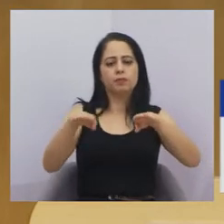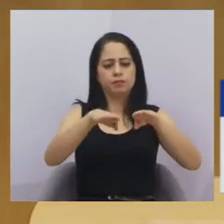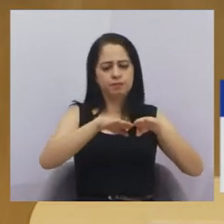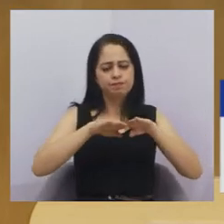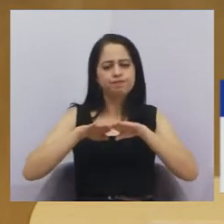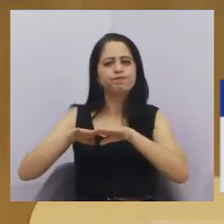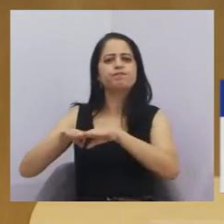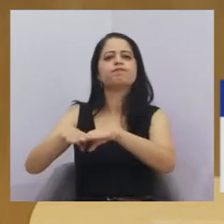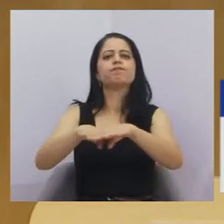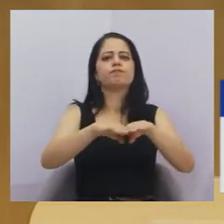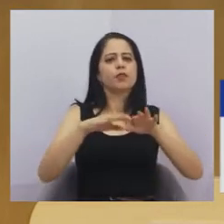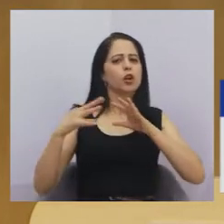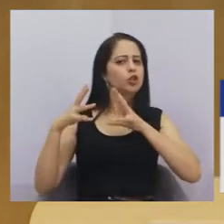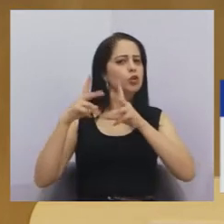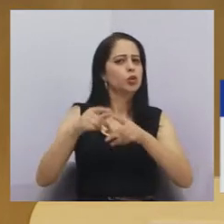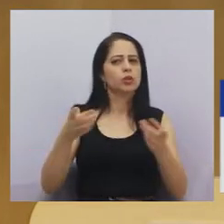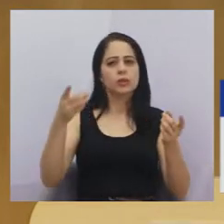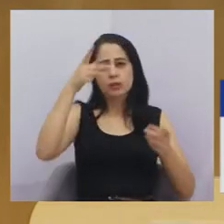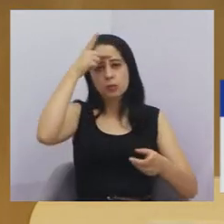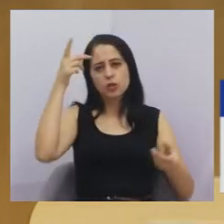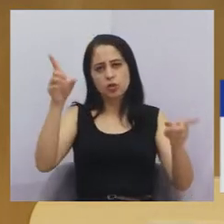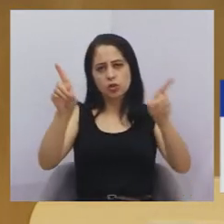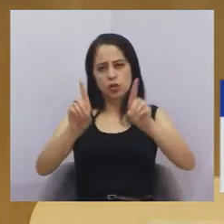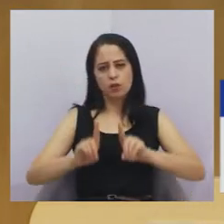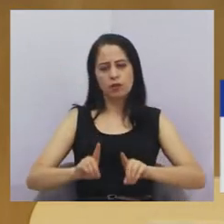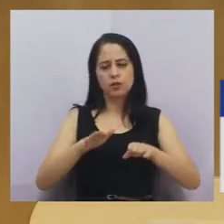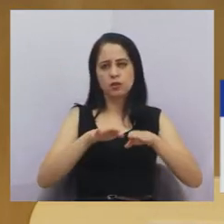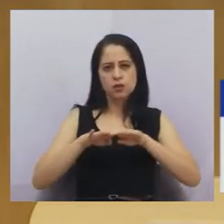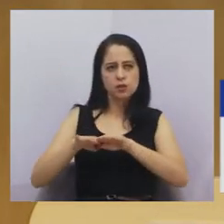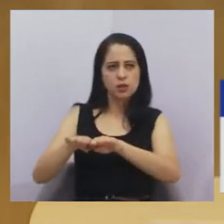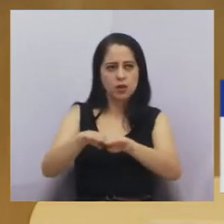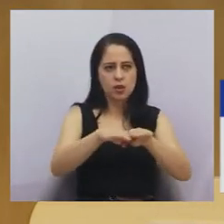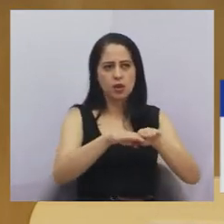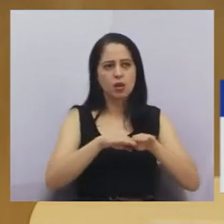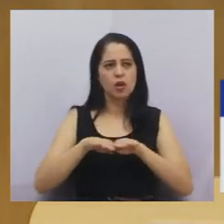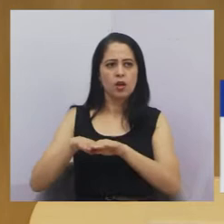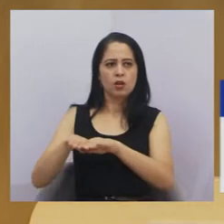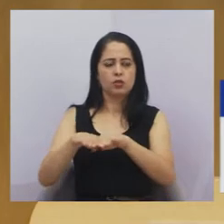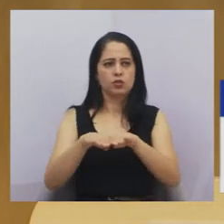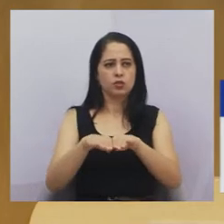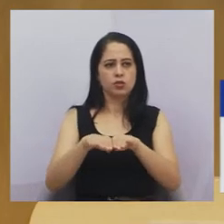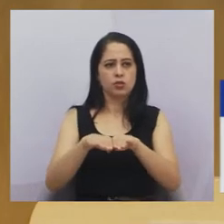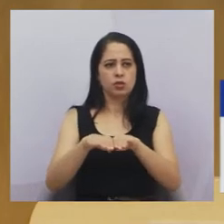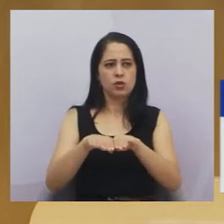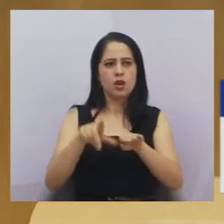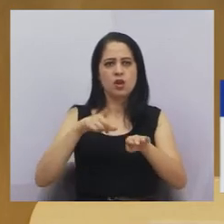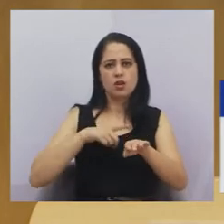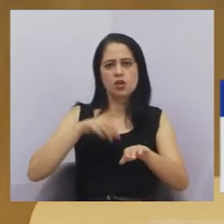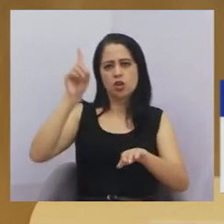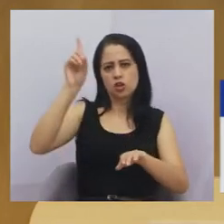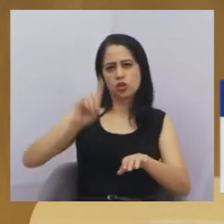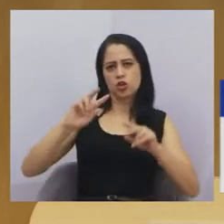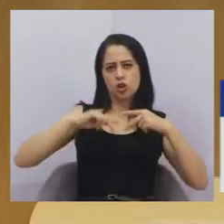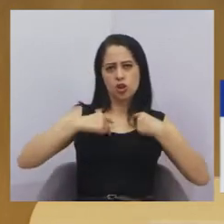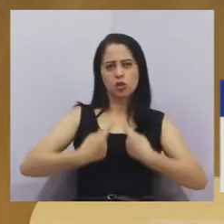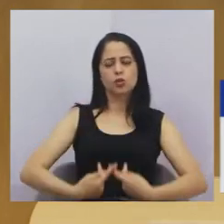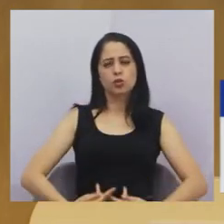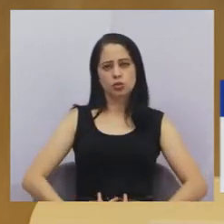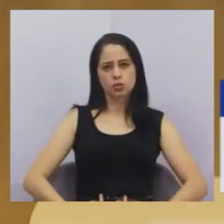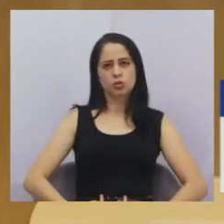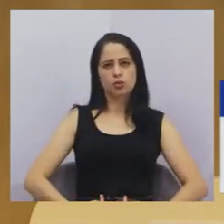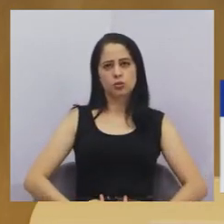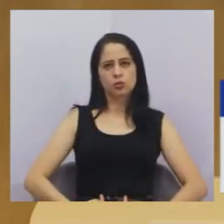racial de pessoas com deficiência e outros que versem sobre direitos humanos na consecução